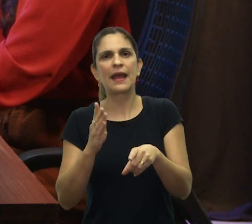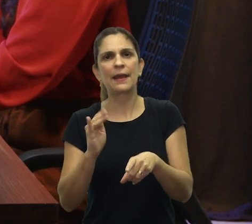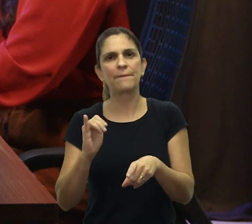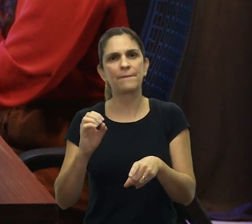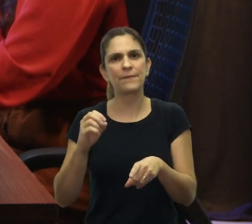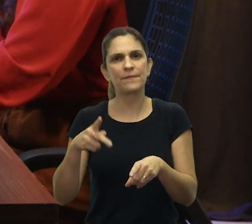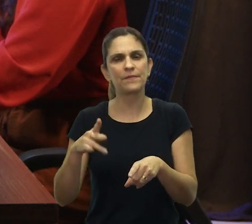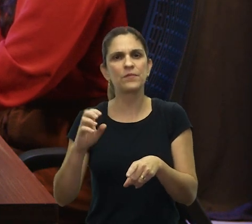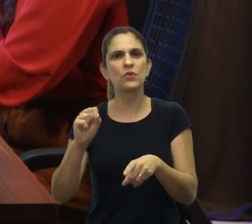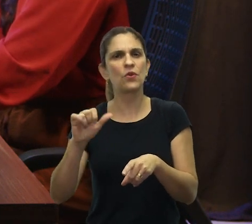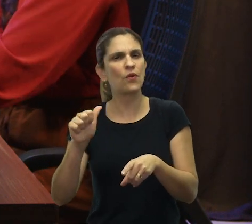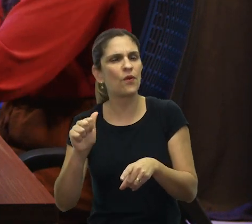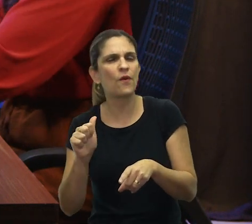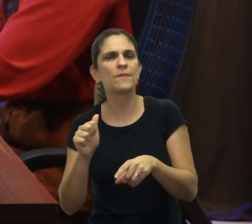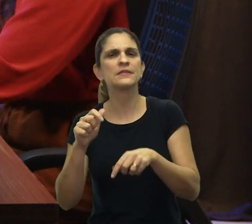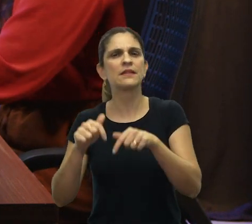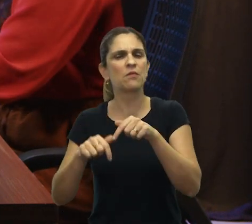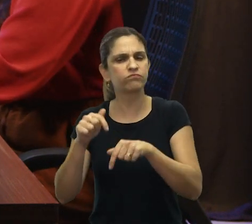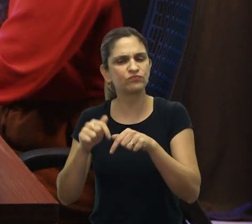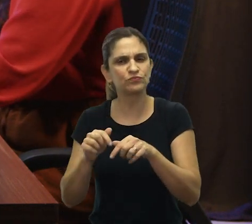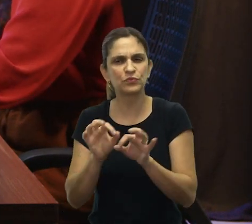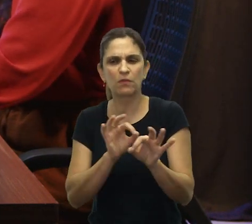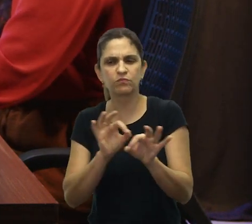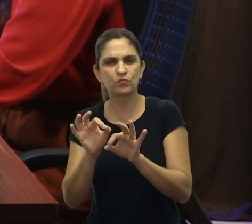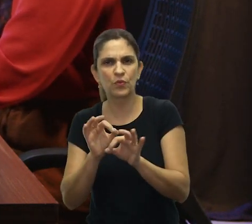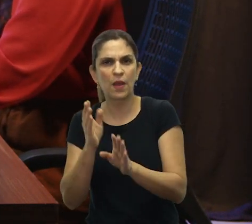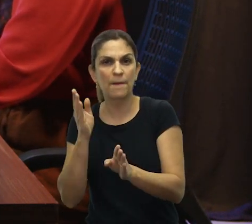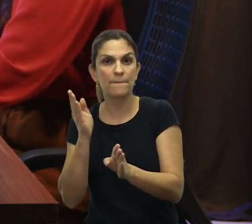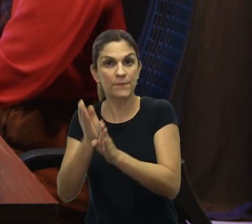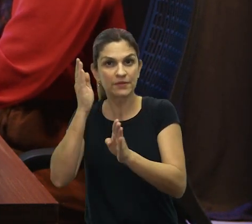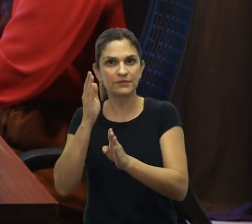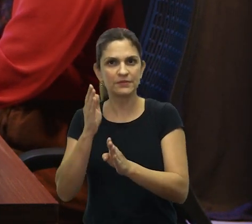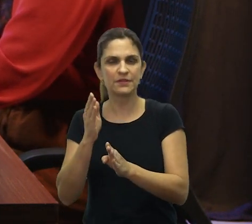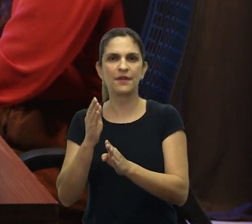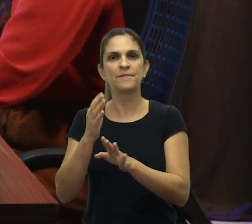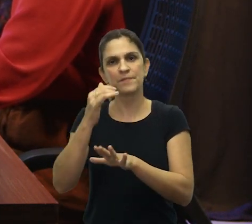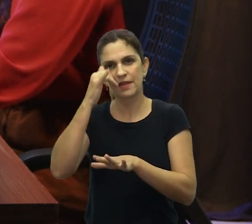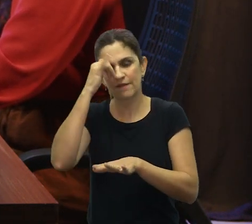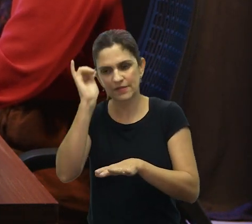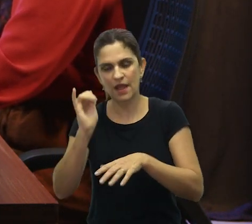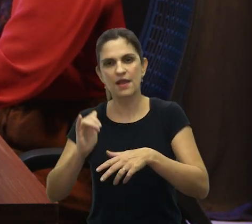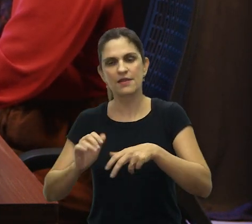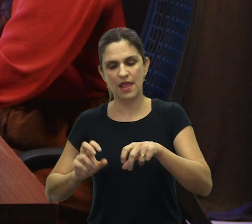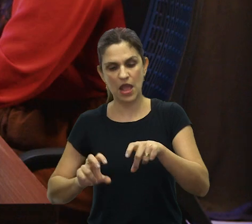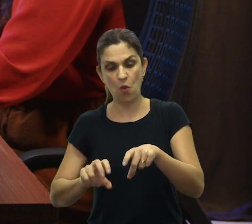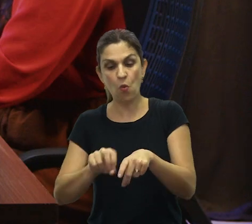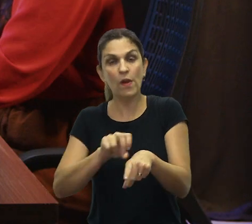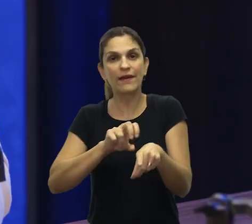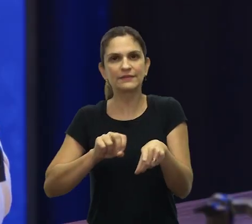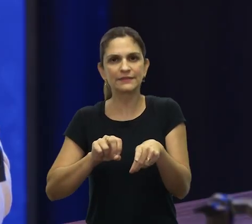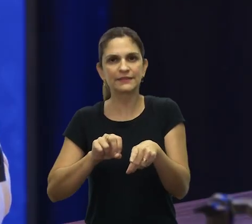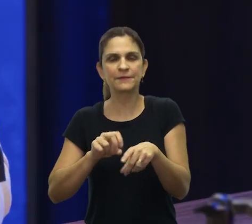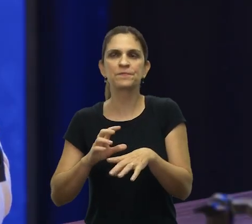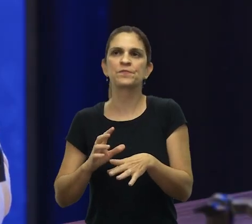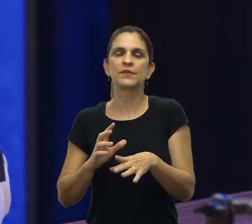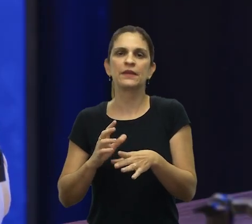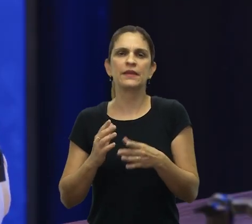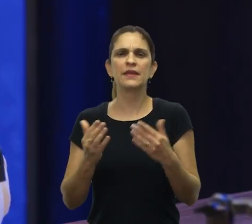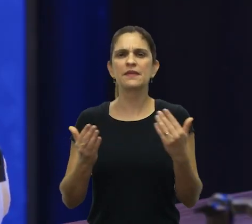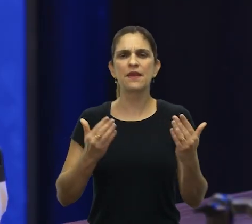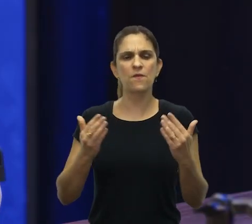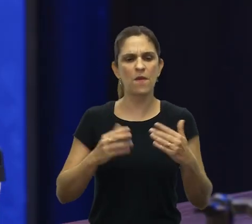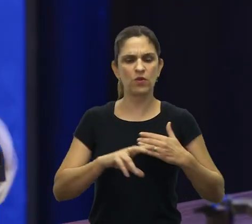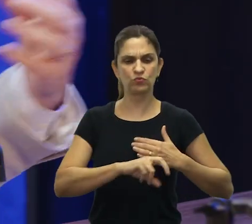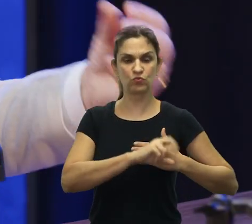o encaminhamento para o especialista, para que a gente possa fazer o diagnóstico precoce do câncer de próstata também. Que assim como o câncer